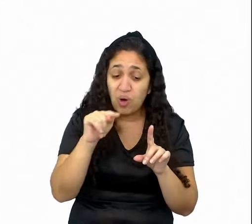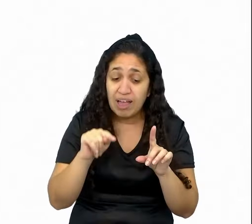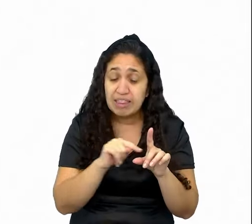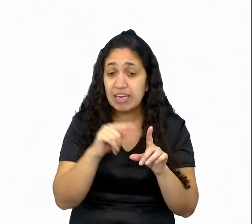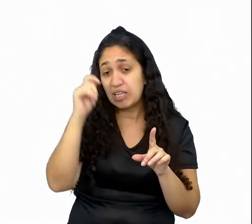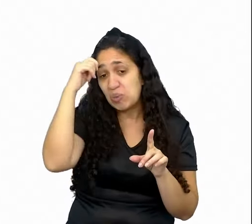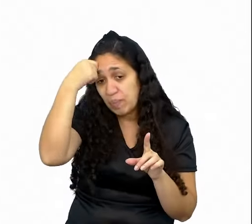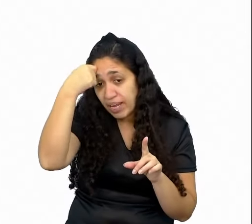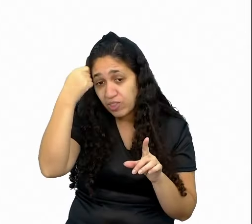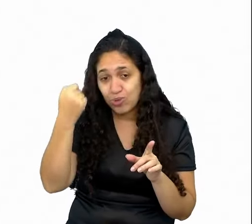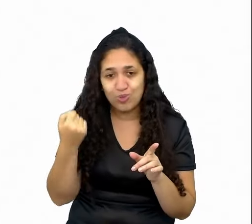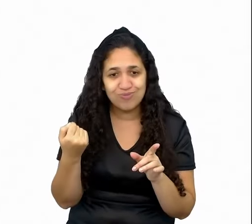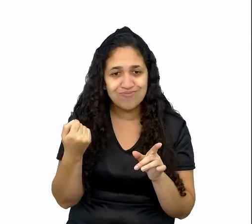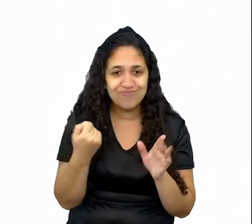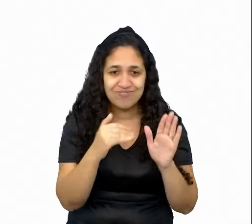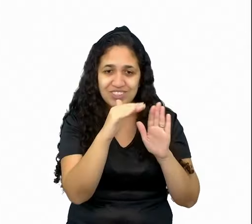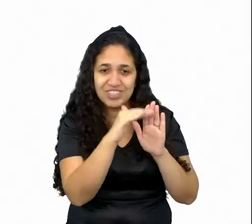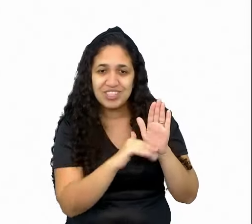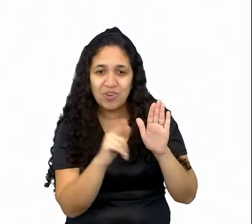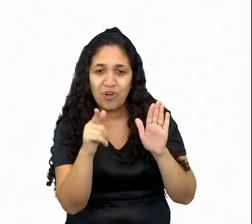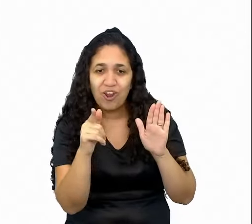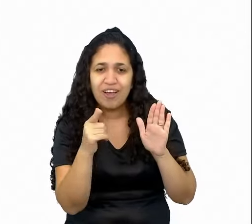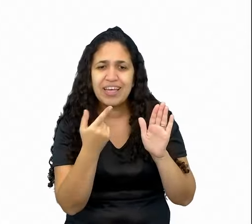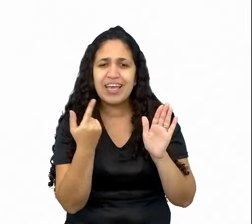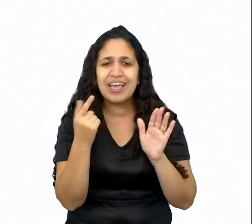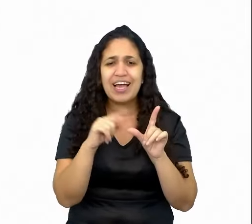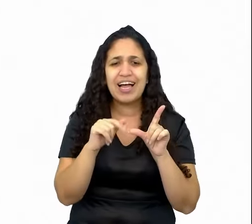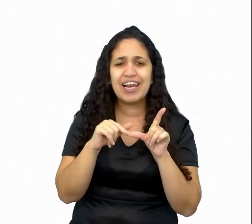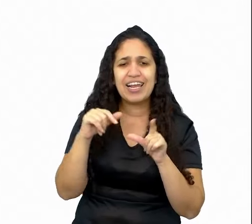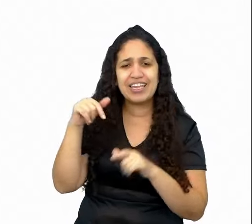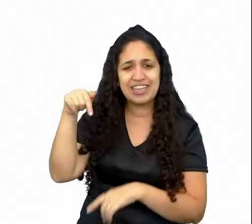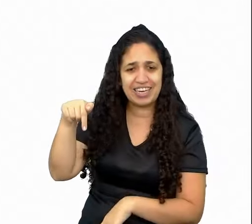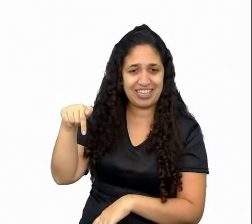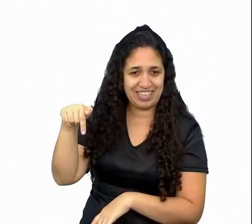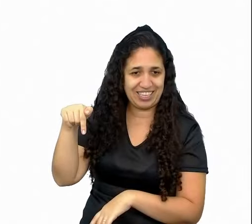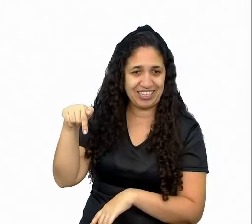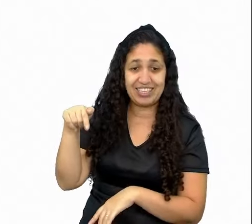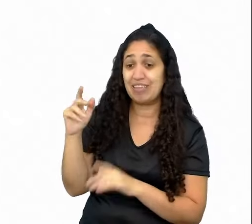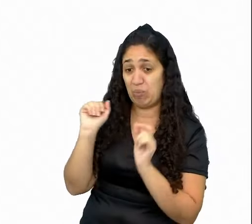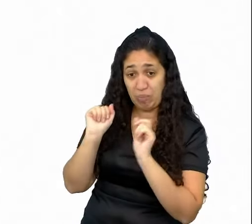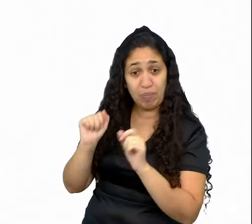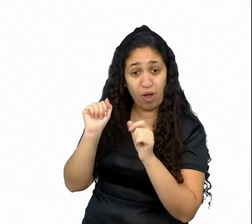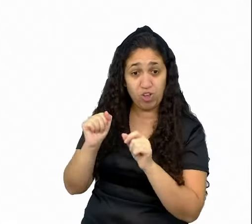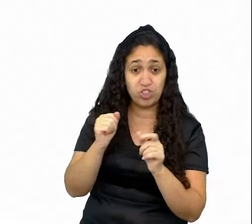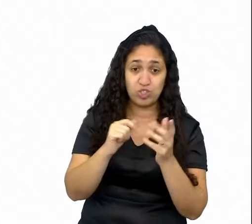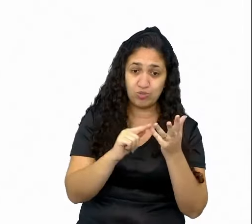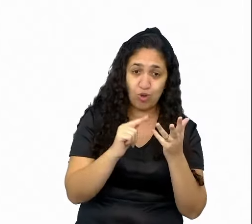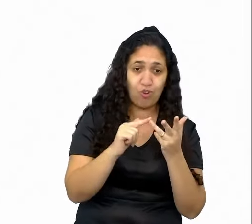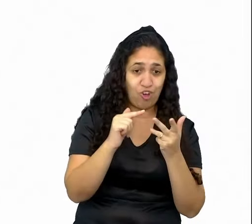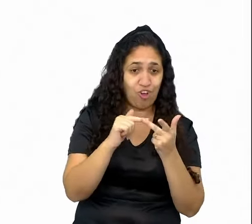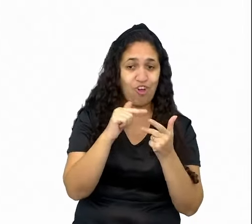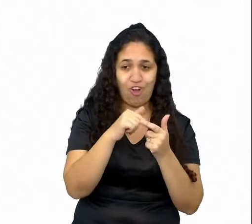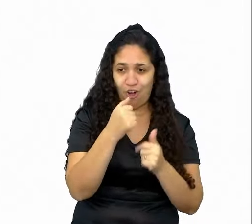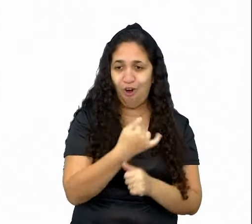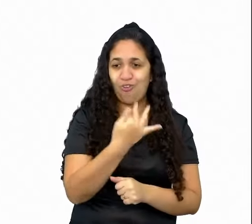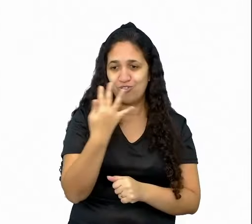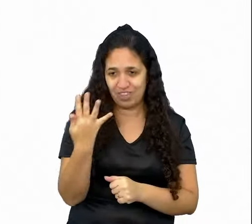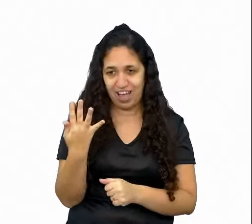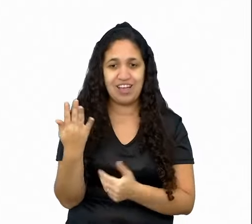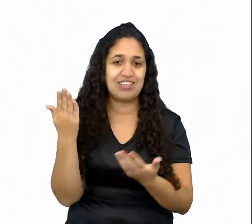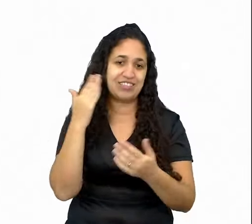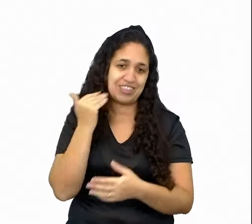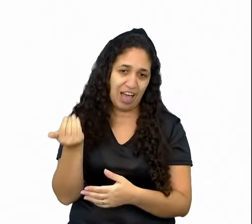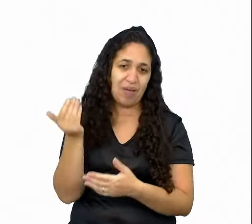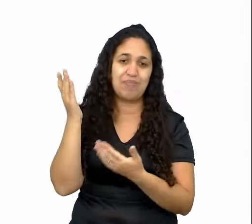uma forma, que eu chamei ali de quê? O aluno pode contar os números, porque a gente sabe que esse